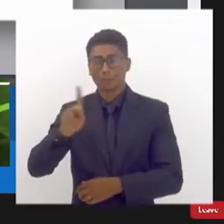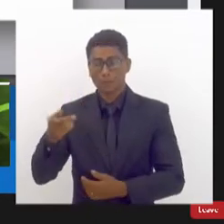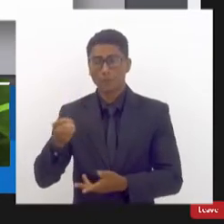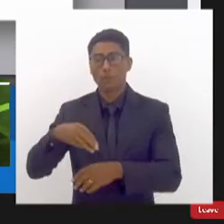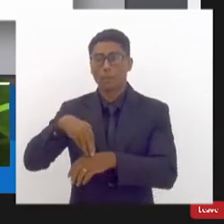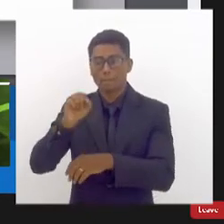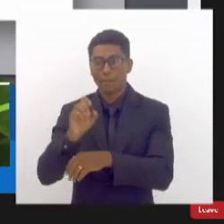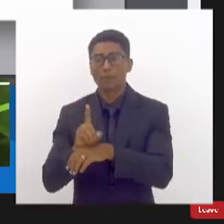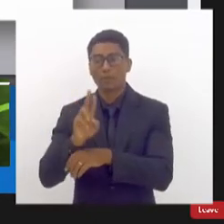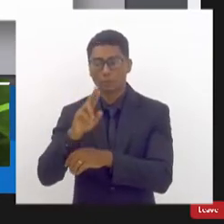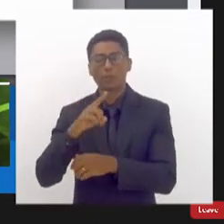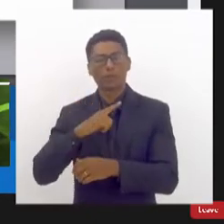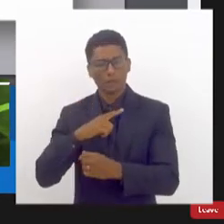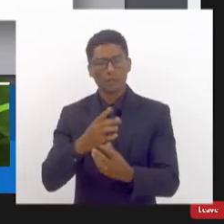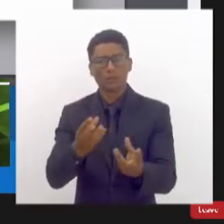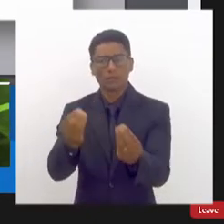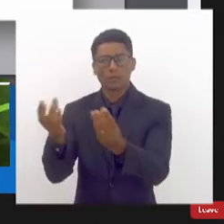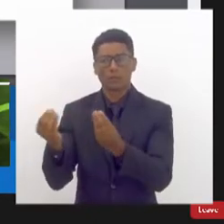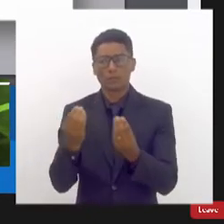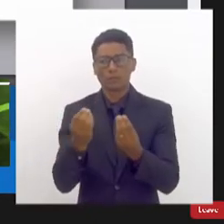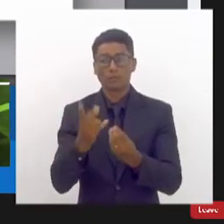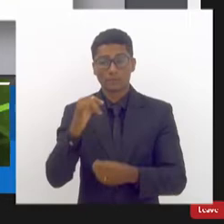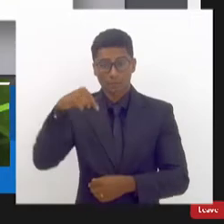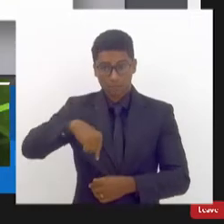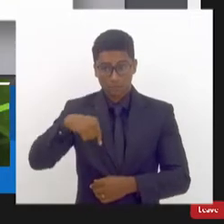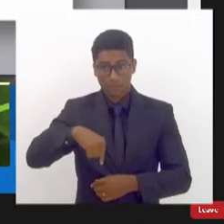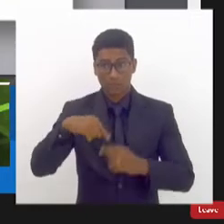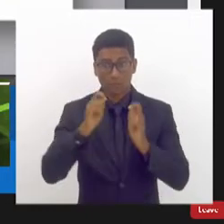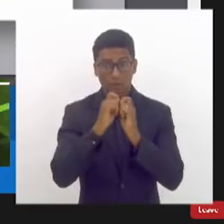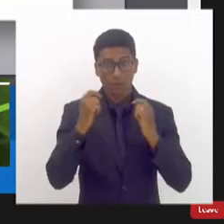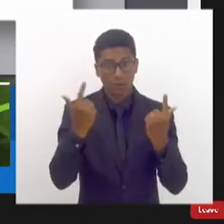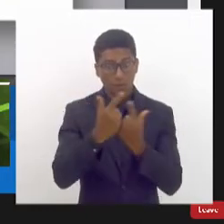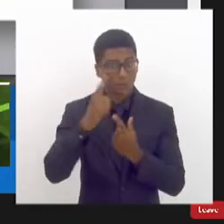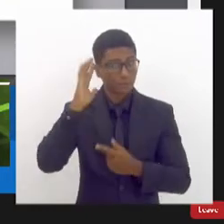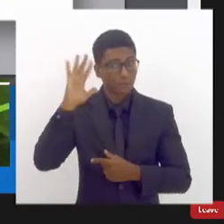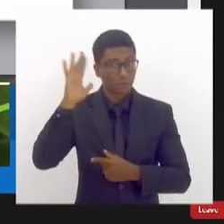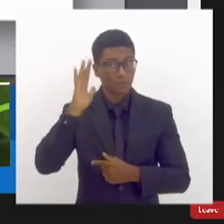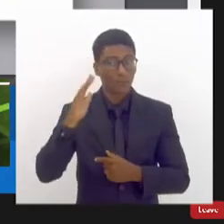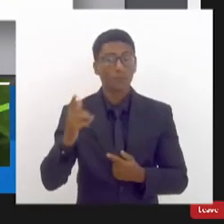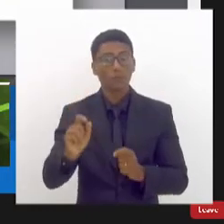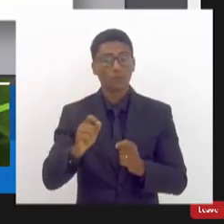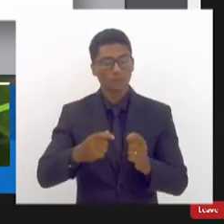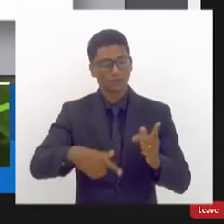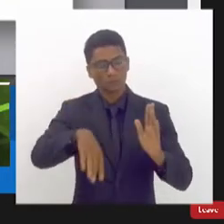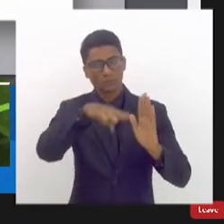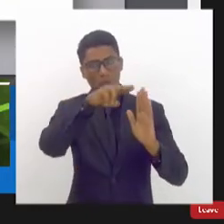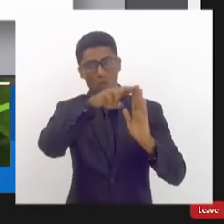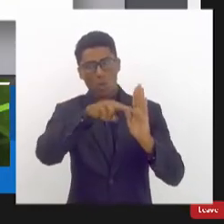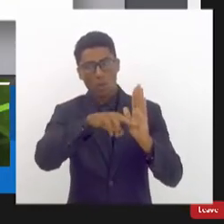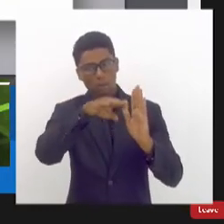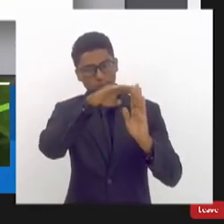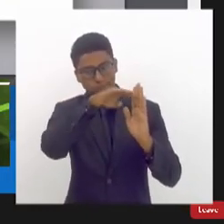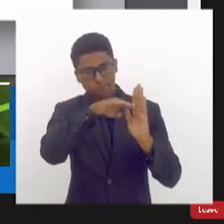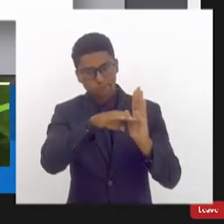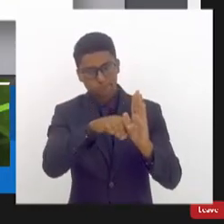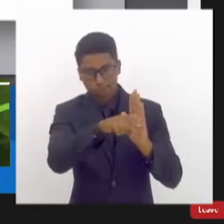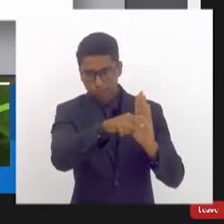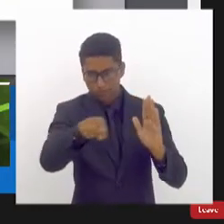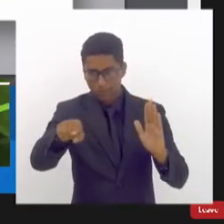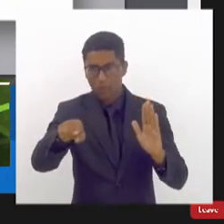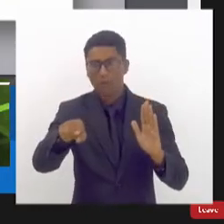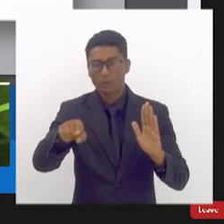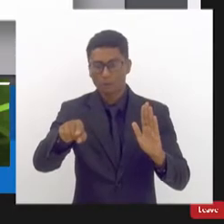essa casa pensasse numa norma que determina a obrigatoriedade destes órgãos